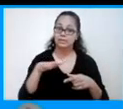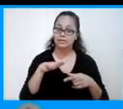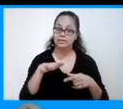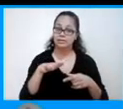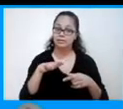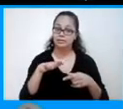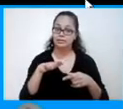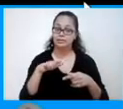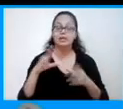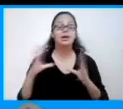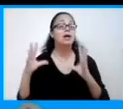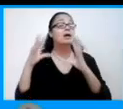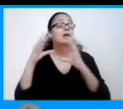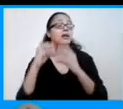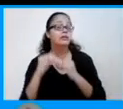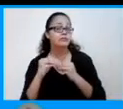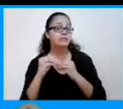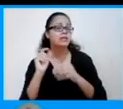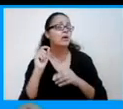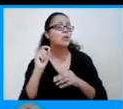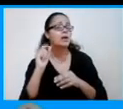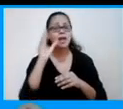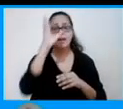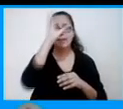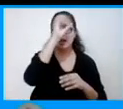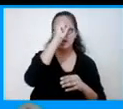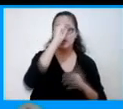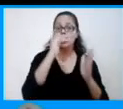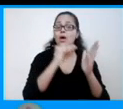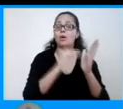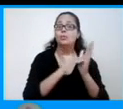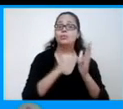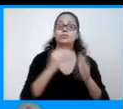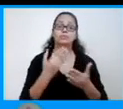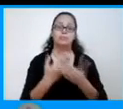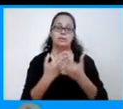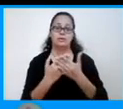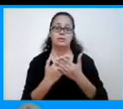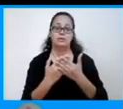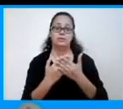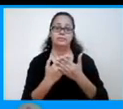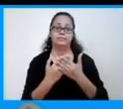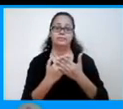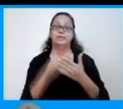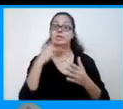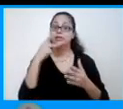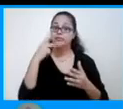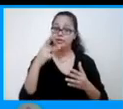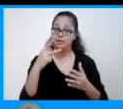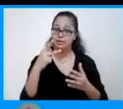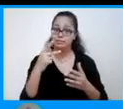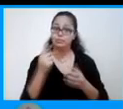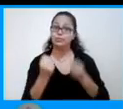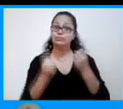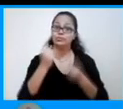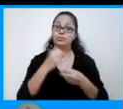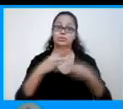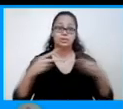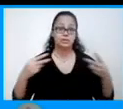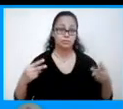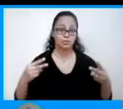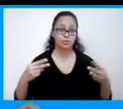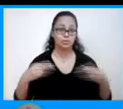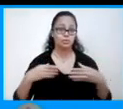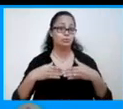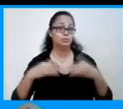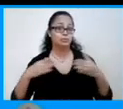uma pequena revisão do que a gente aprendeu na última aula. Na última aula a gente falou sobre o transporte público, sobre a